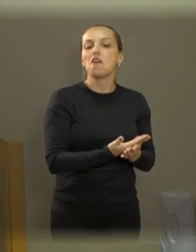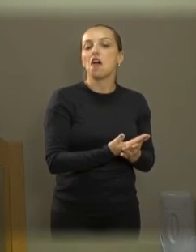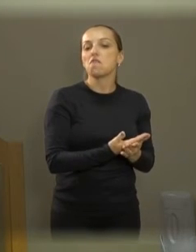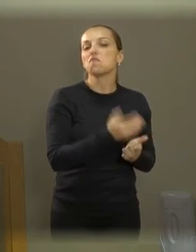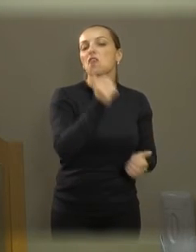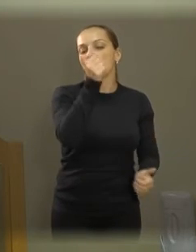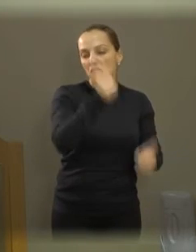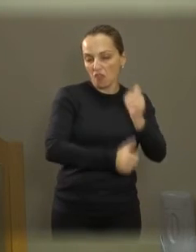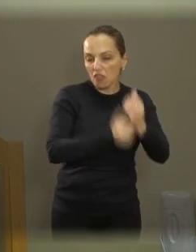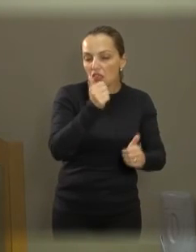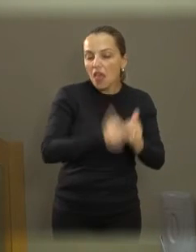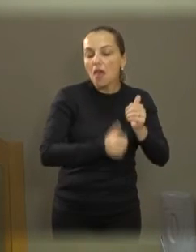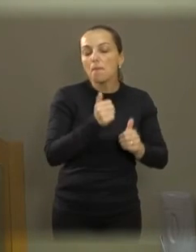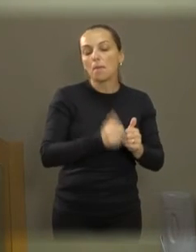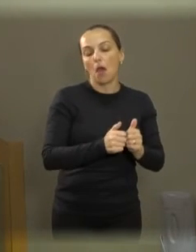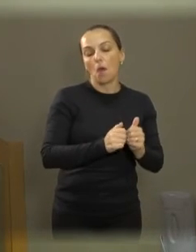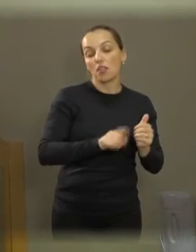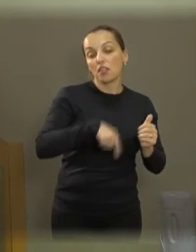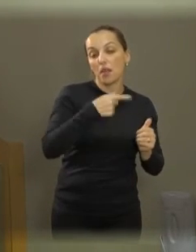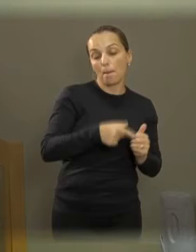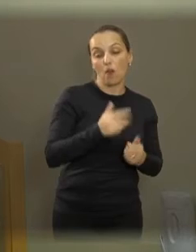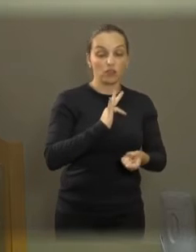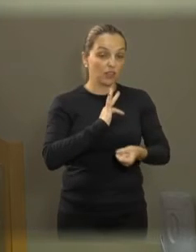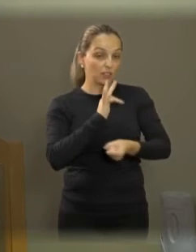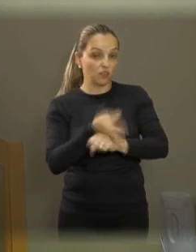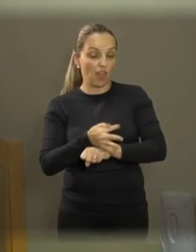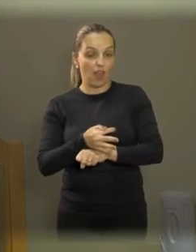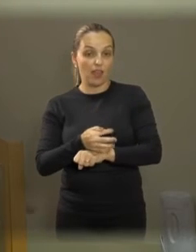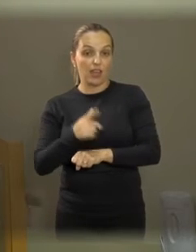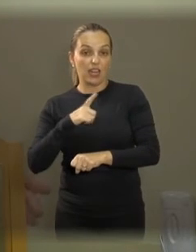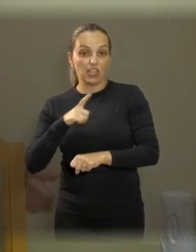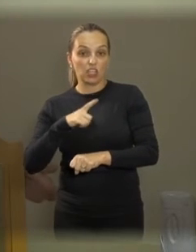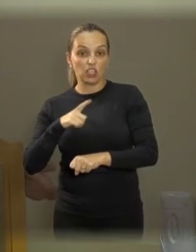futebol. E nas férias de office boy.